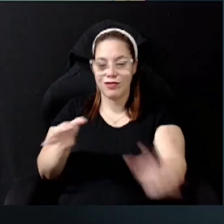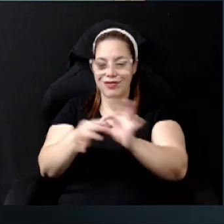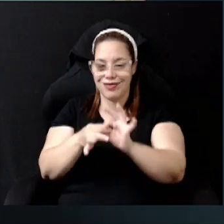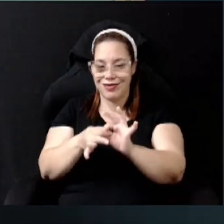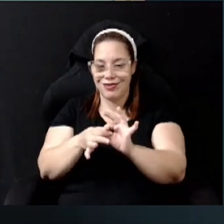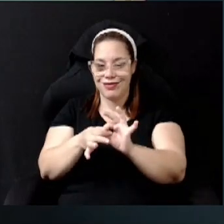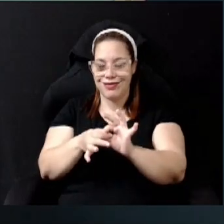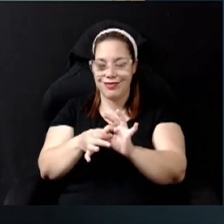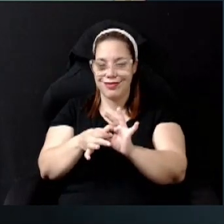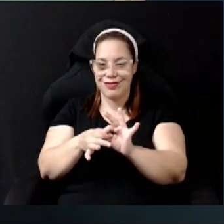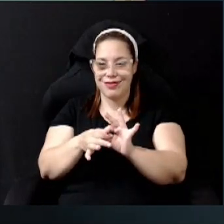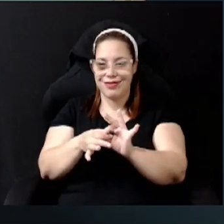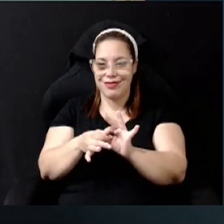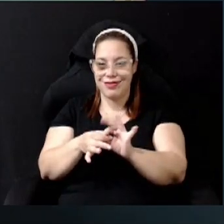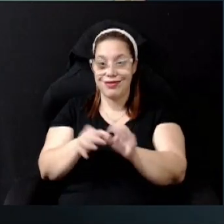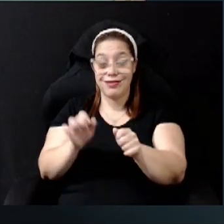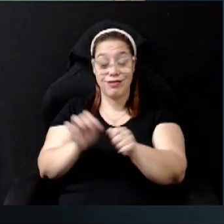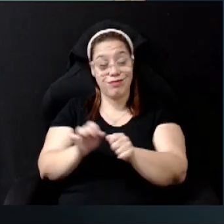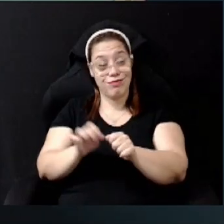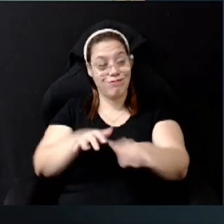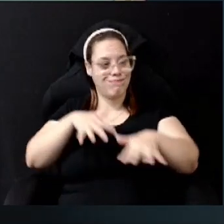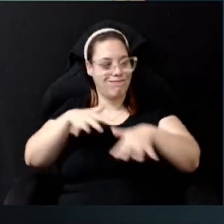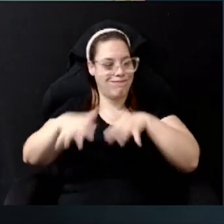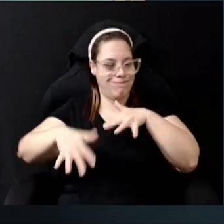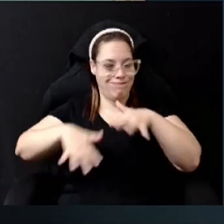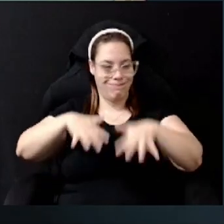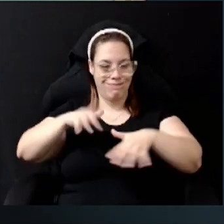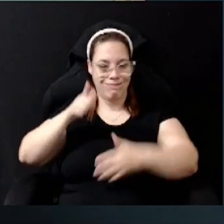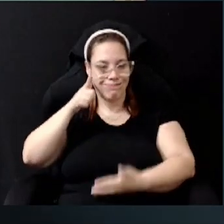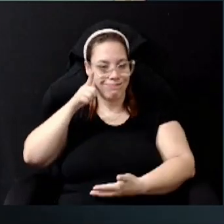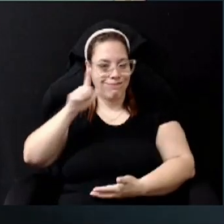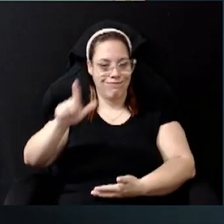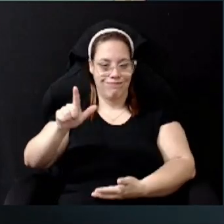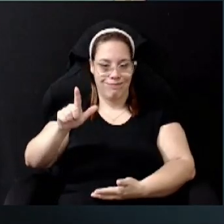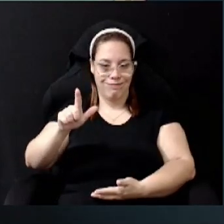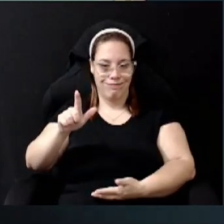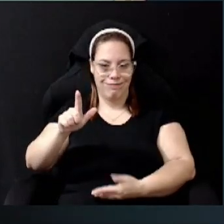ela faz grandes movimentos, ela consegue de vários